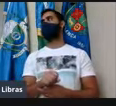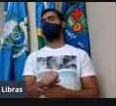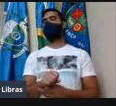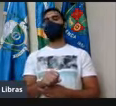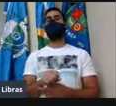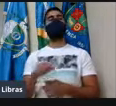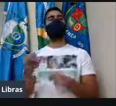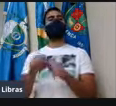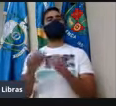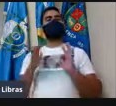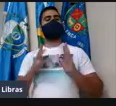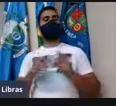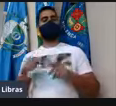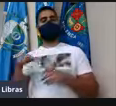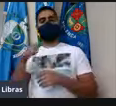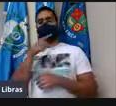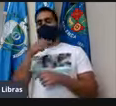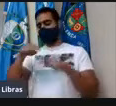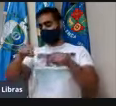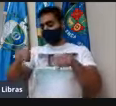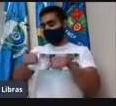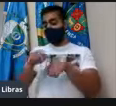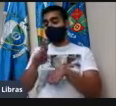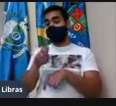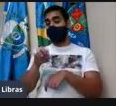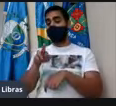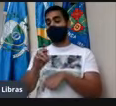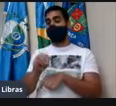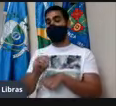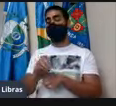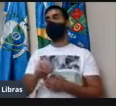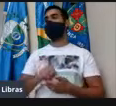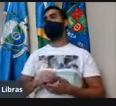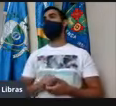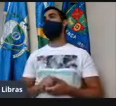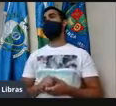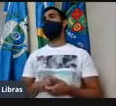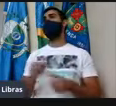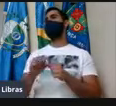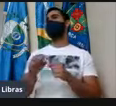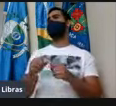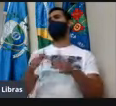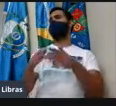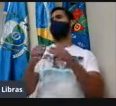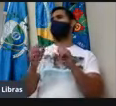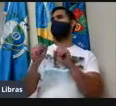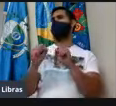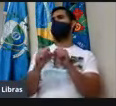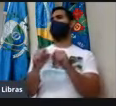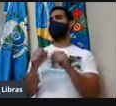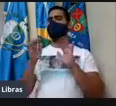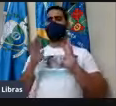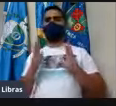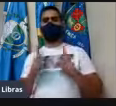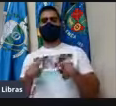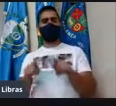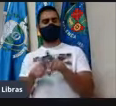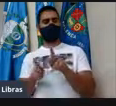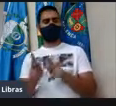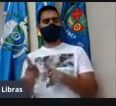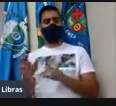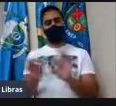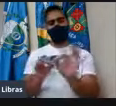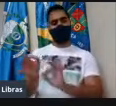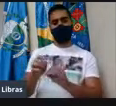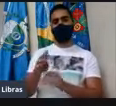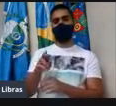do bairro Espala 2. Os munícipes do bairro procuraram este vereador no sentido de cobrar providências para proceder à limpeza e manutenção dos